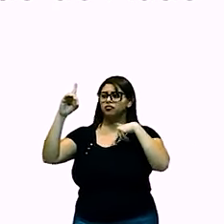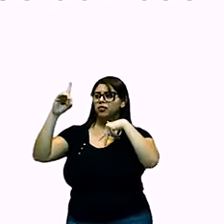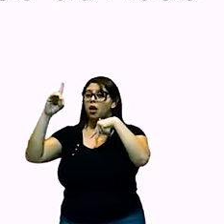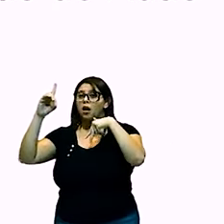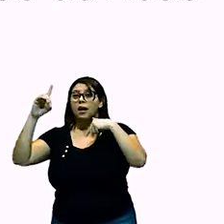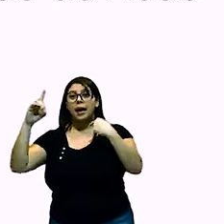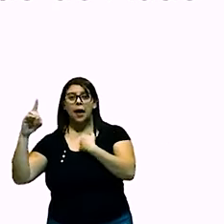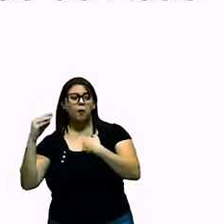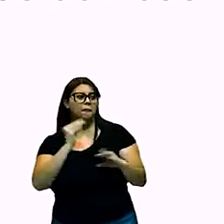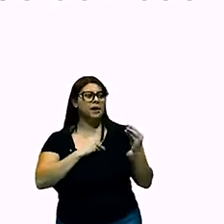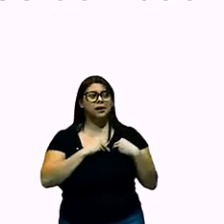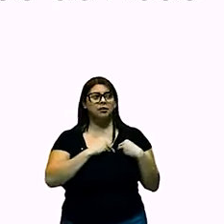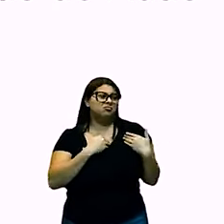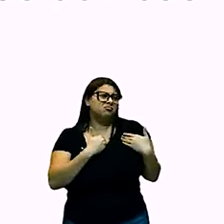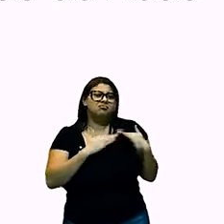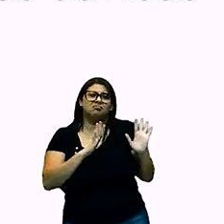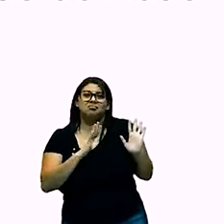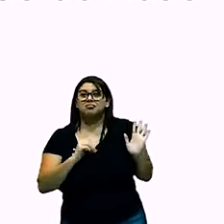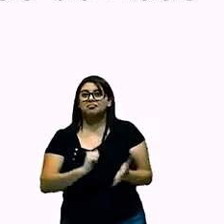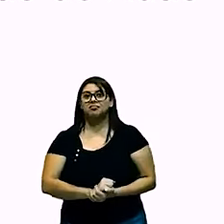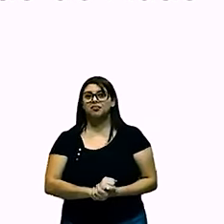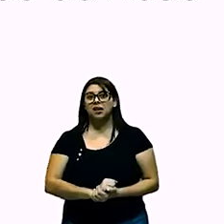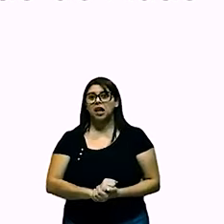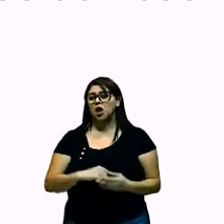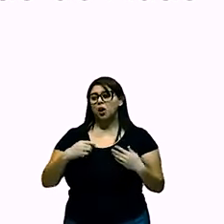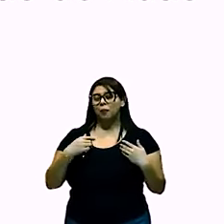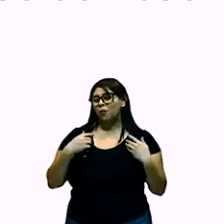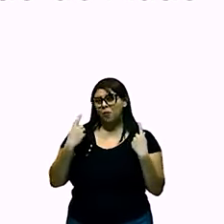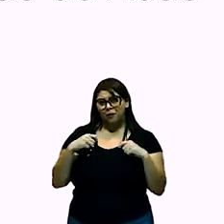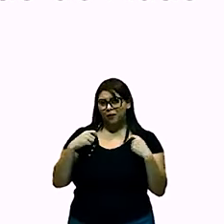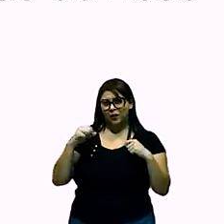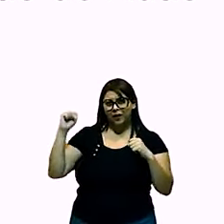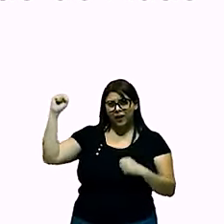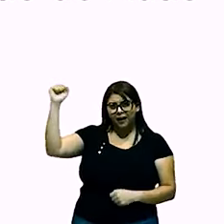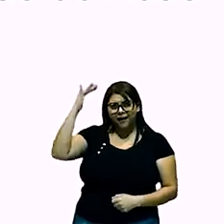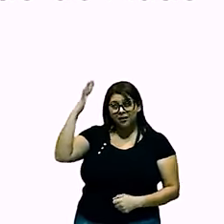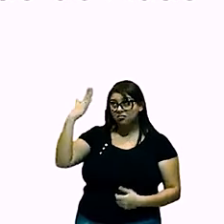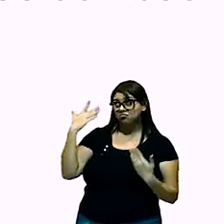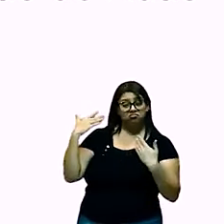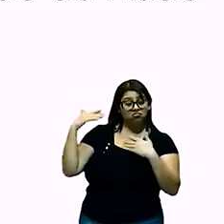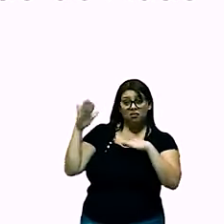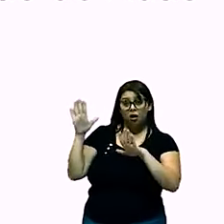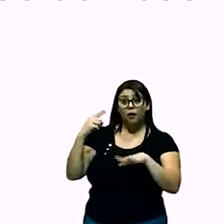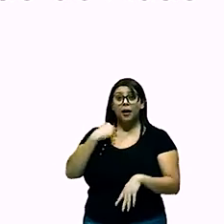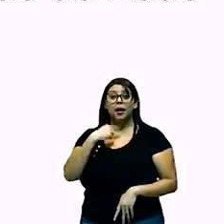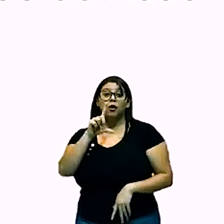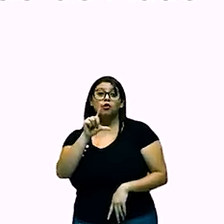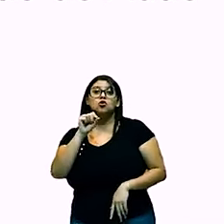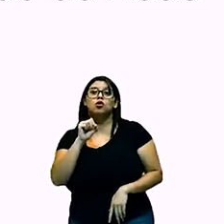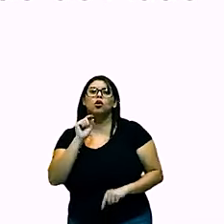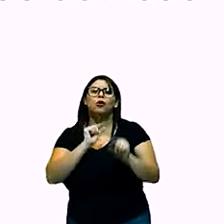pecar. Então você não precisa da graça. Você mesmo pode escolher ser